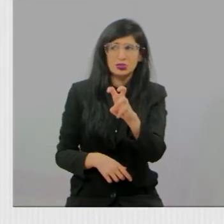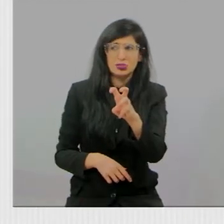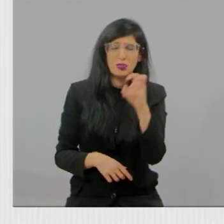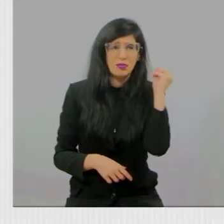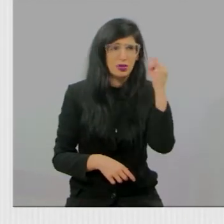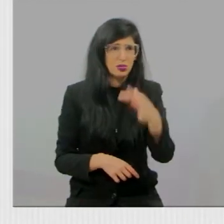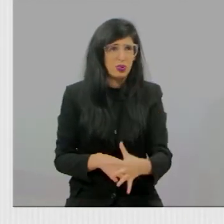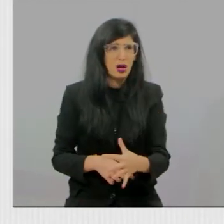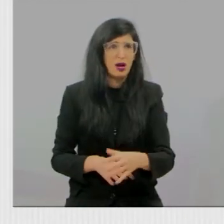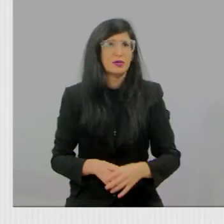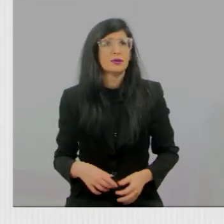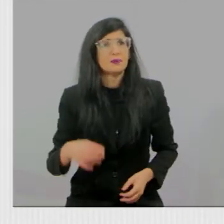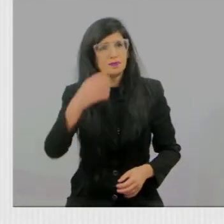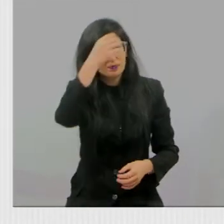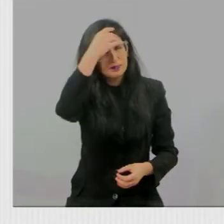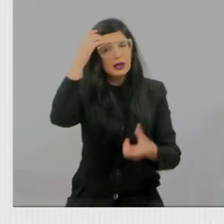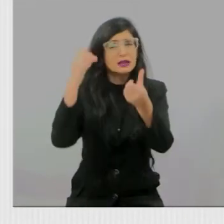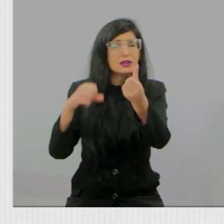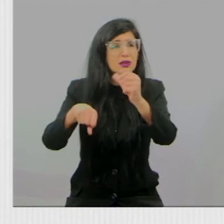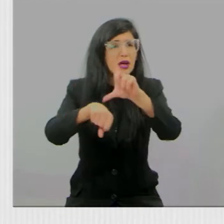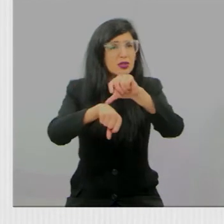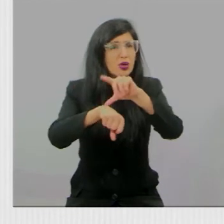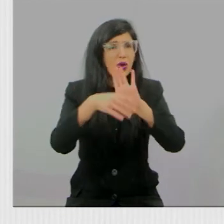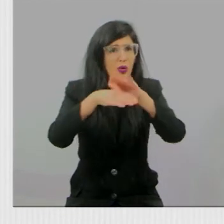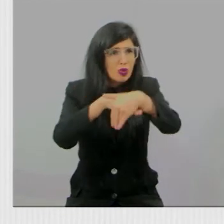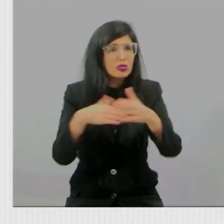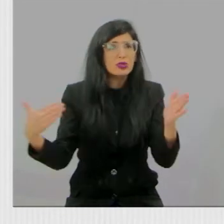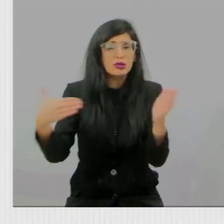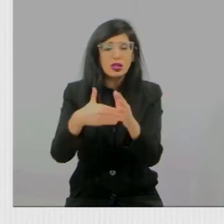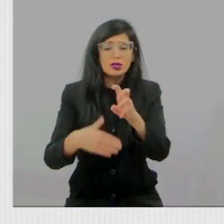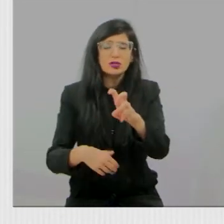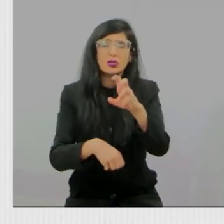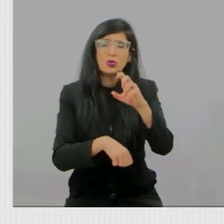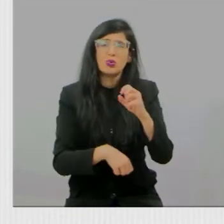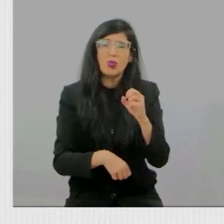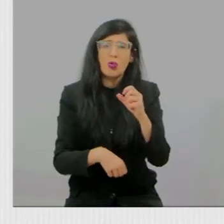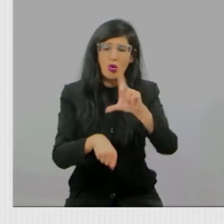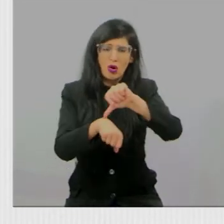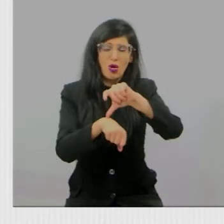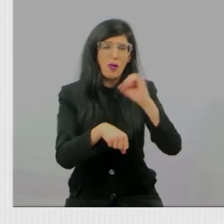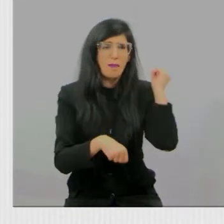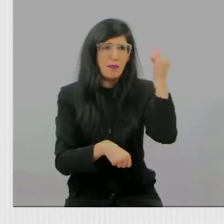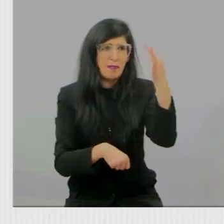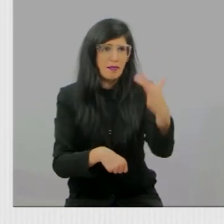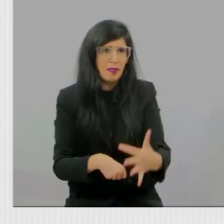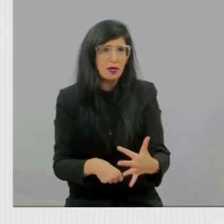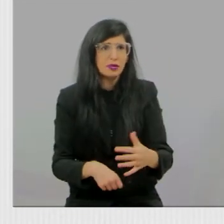de interação, a ronda social com